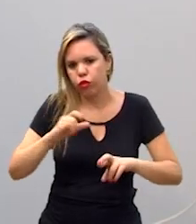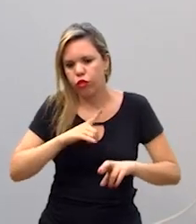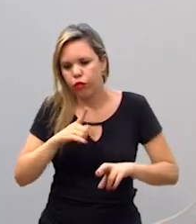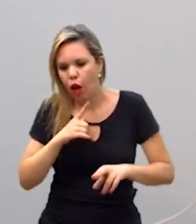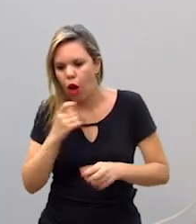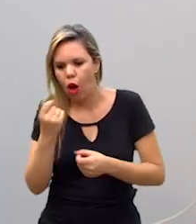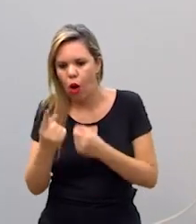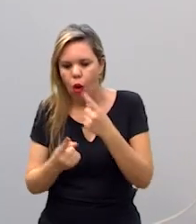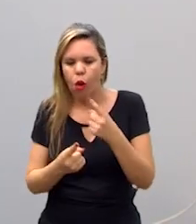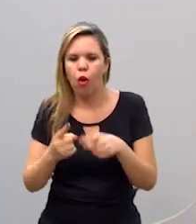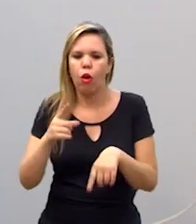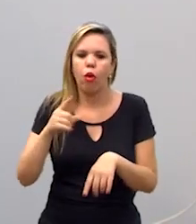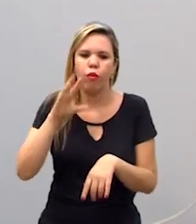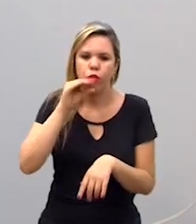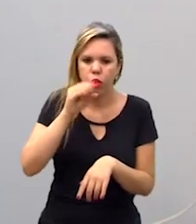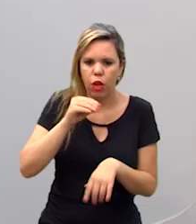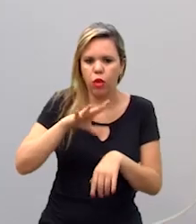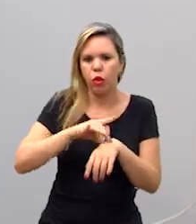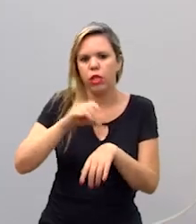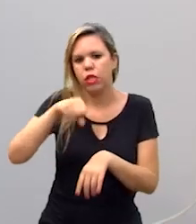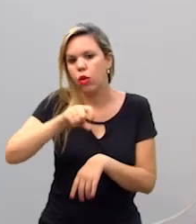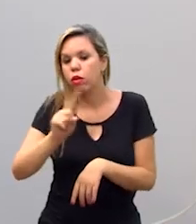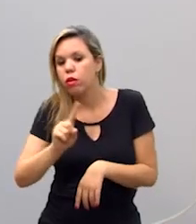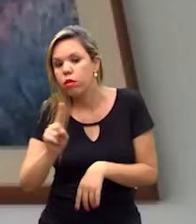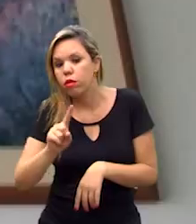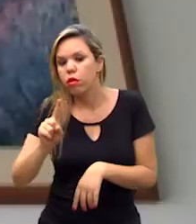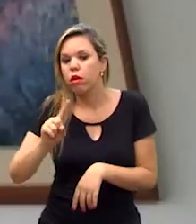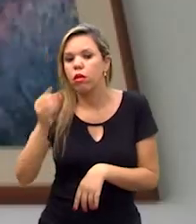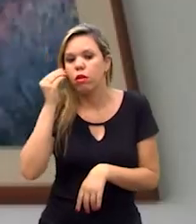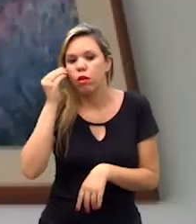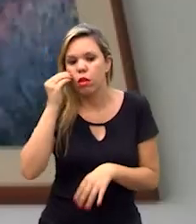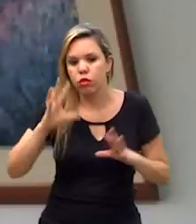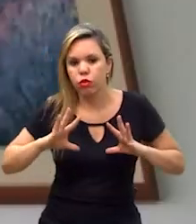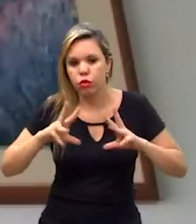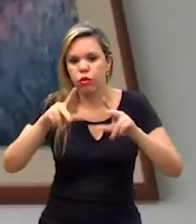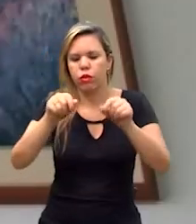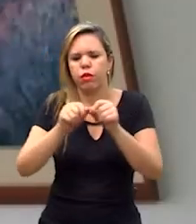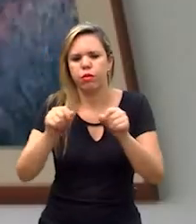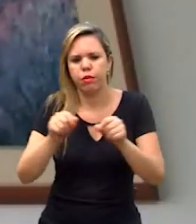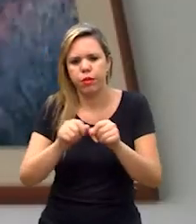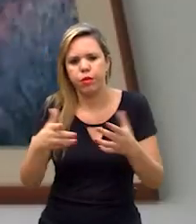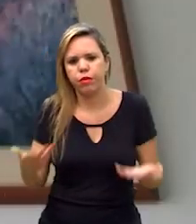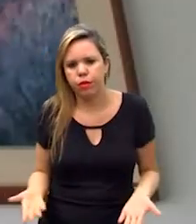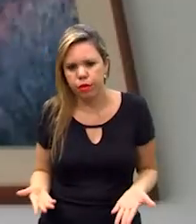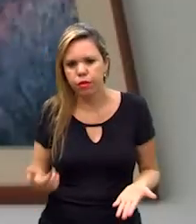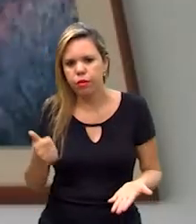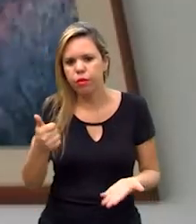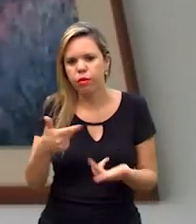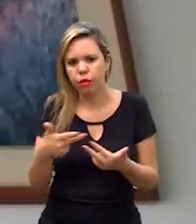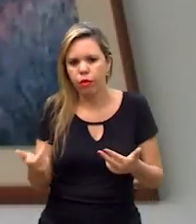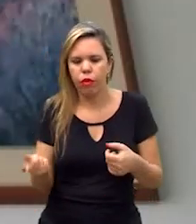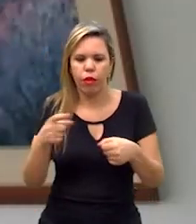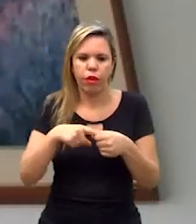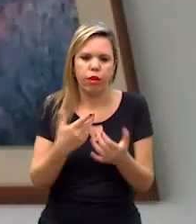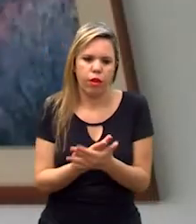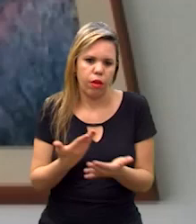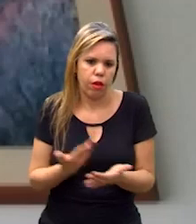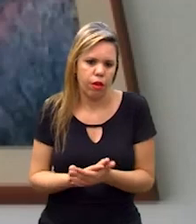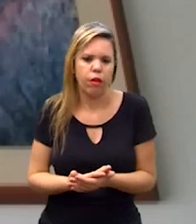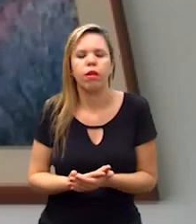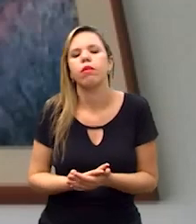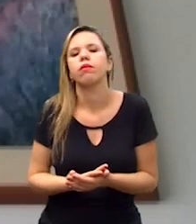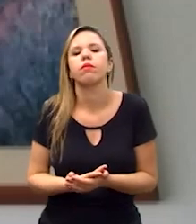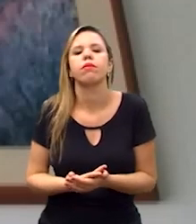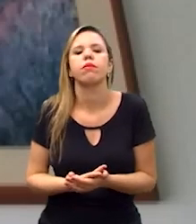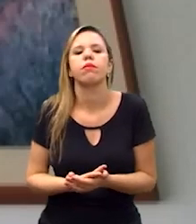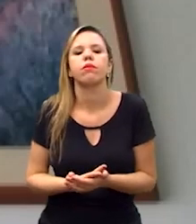tinha professor doente ou não. Então, a testagem de todos os professores era a primeira condição para a volta